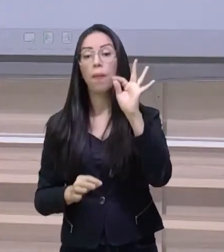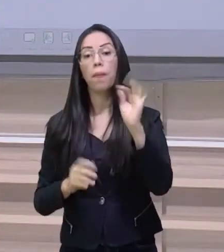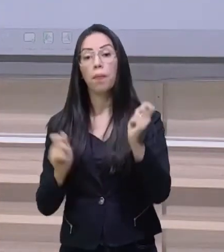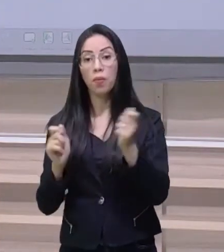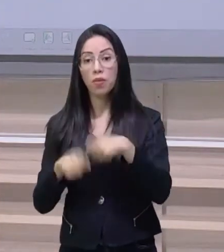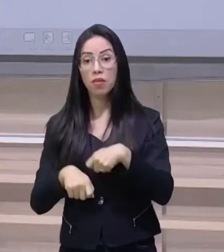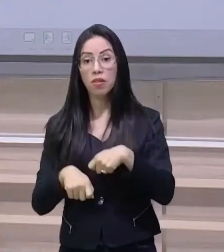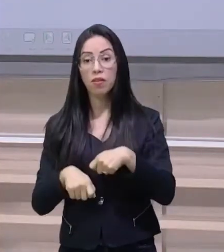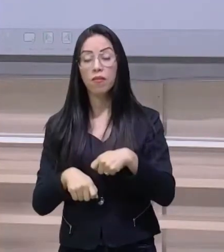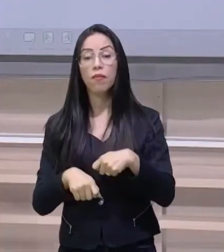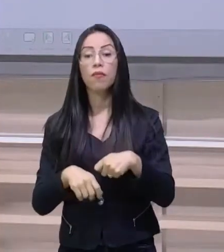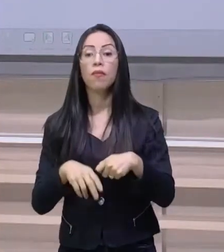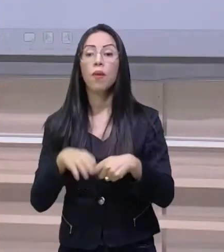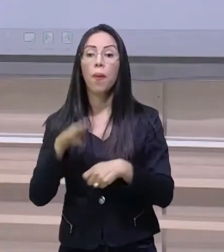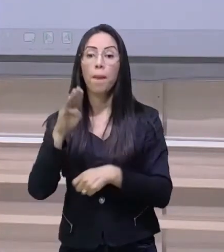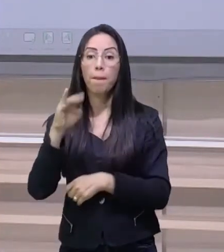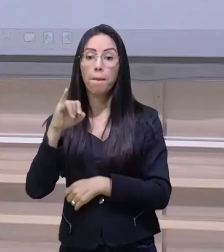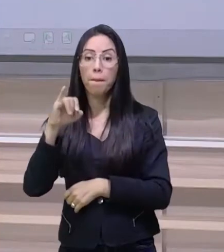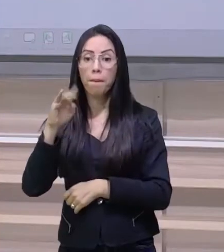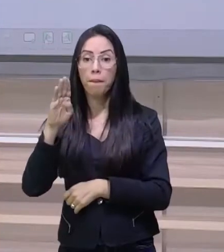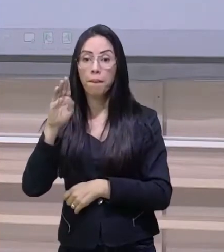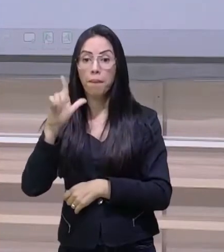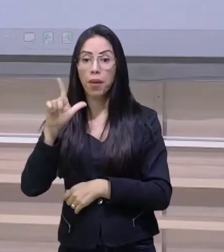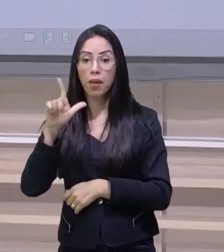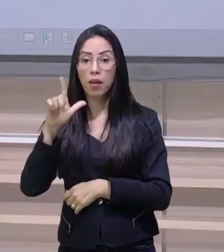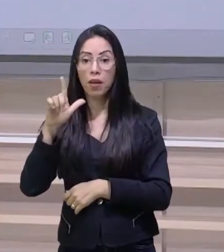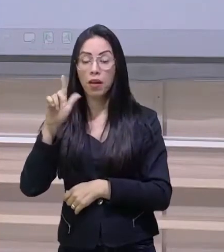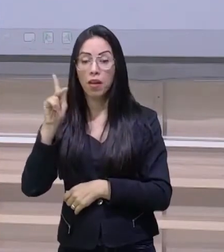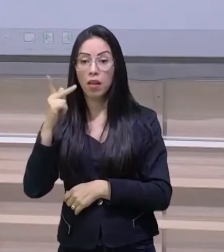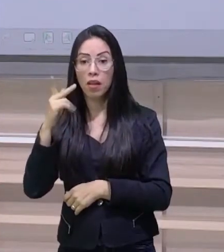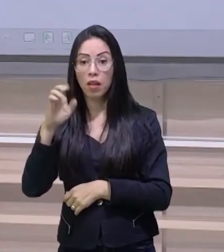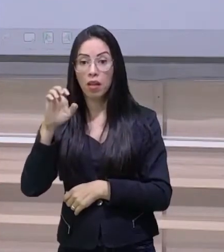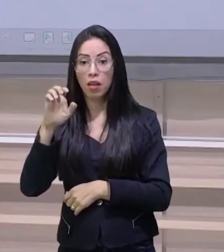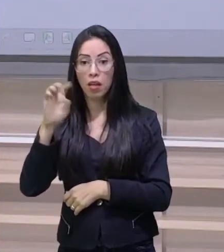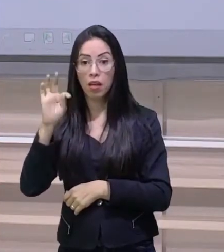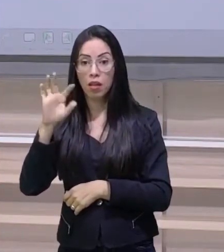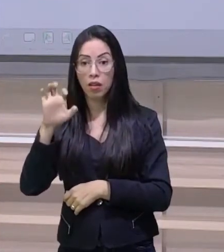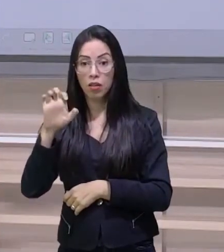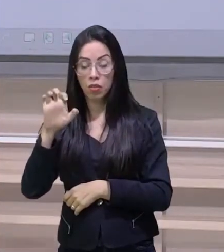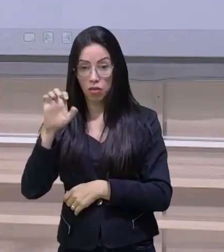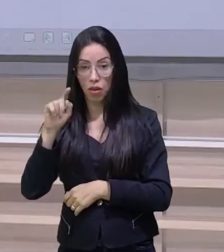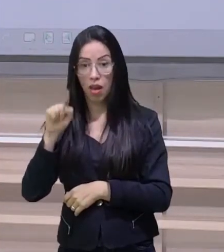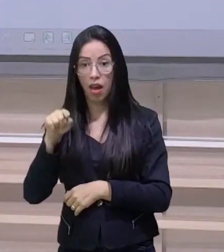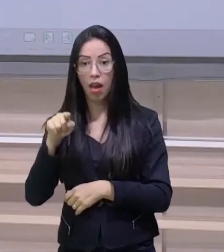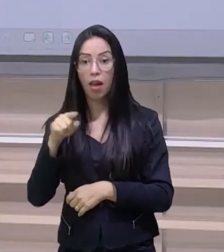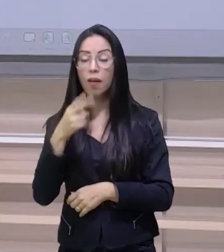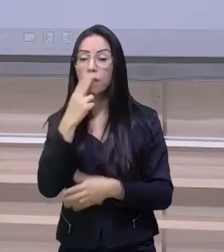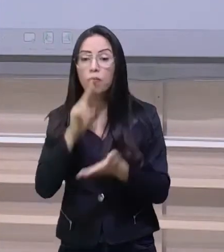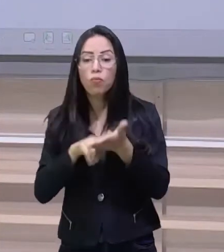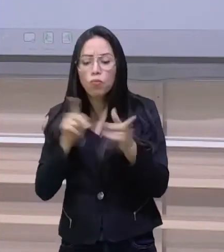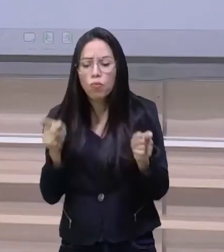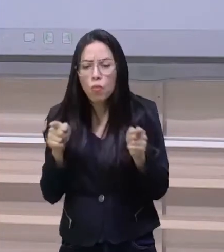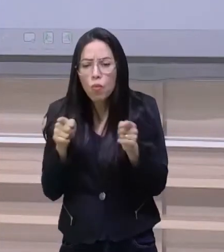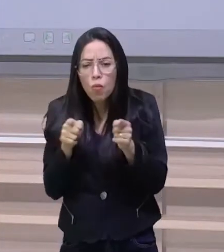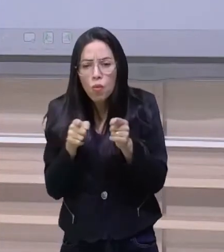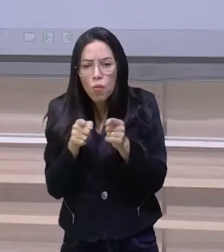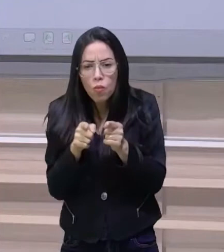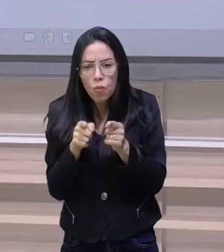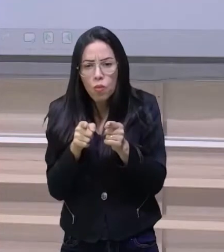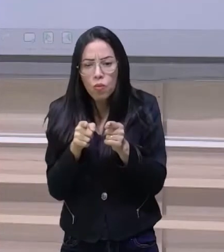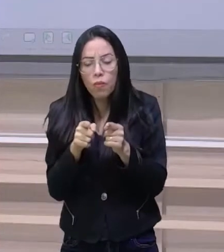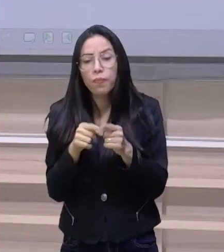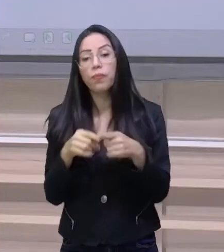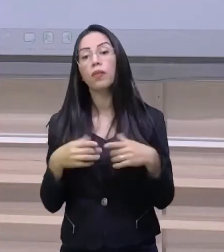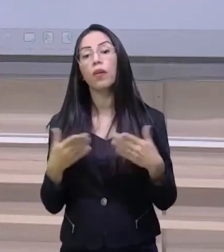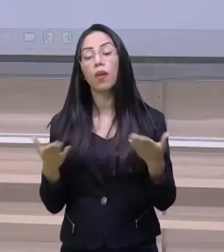bilhete não, é um, o conteúdo do bilhete, ele é pequeno. A carta, ela é mais extensa. Então, nós vamos rever agora,